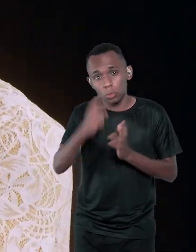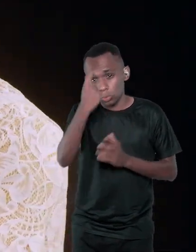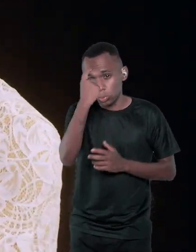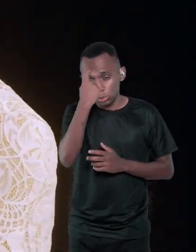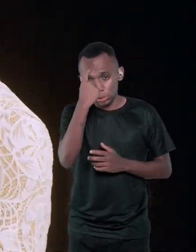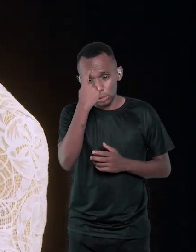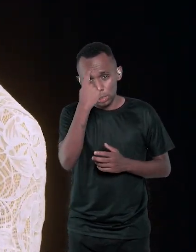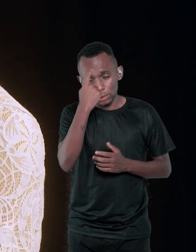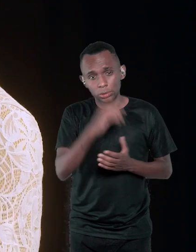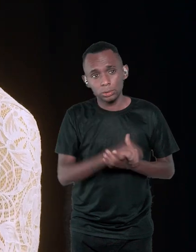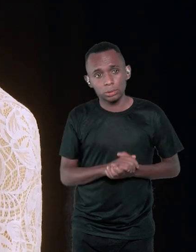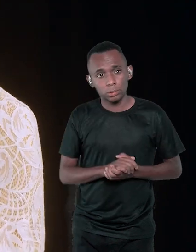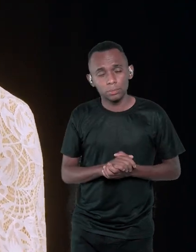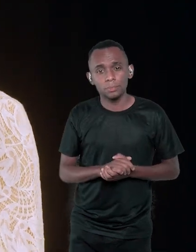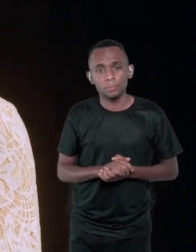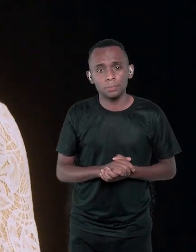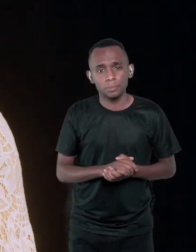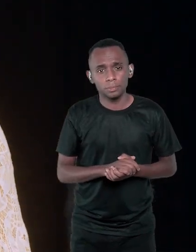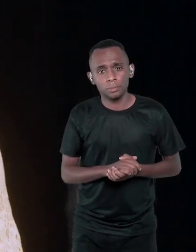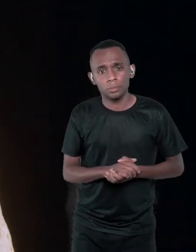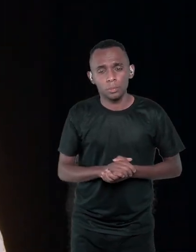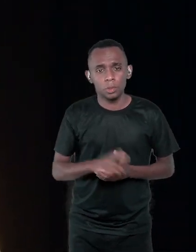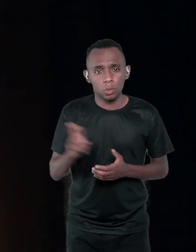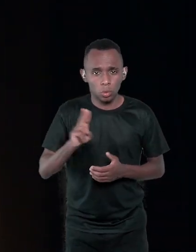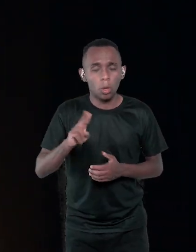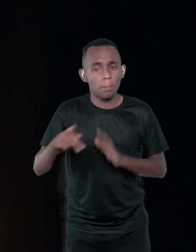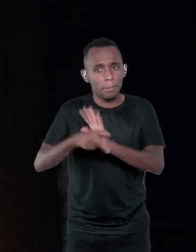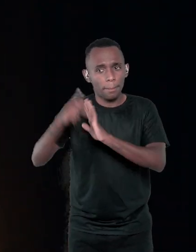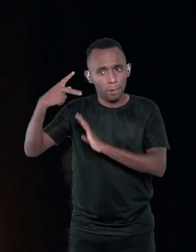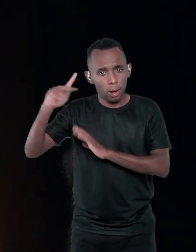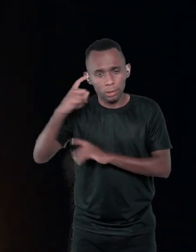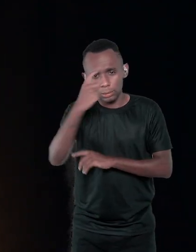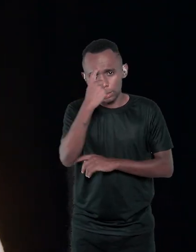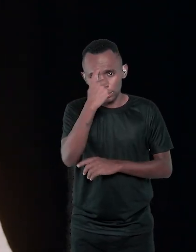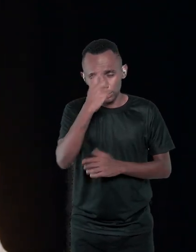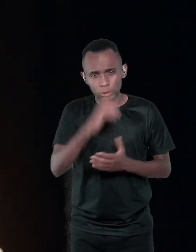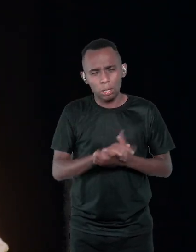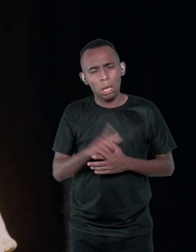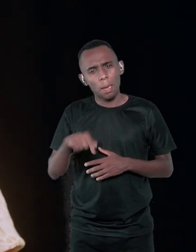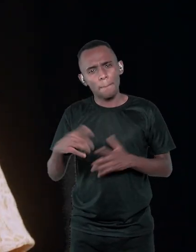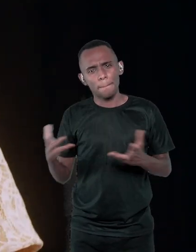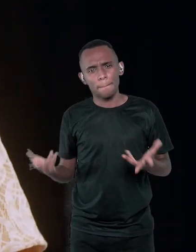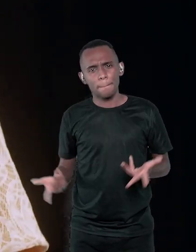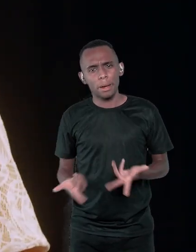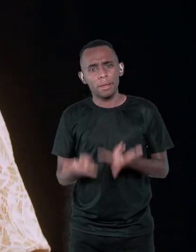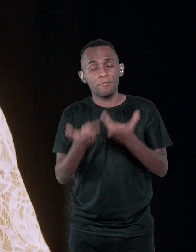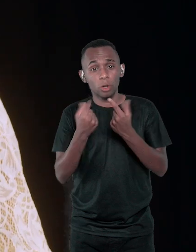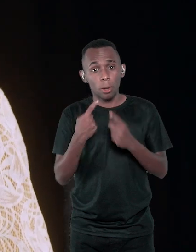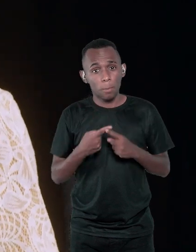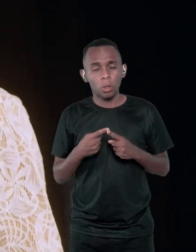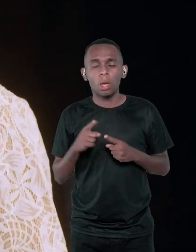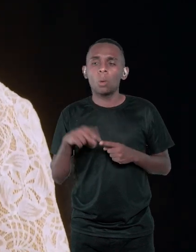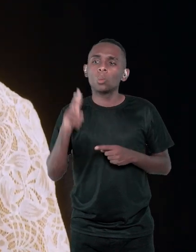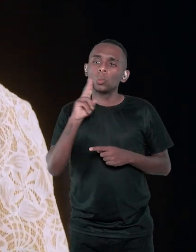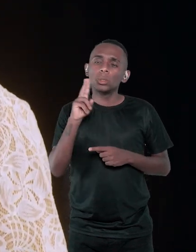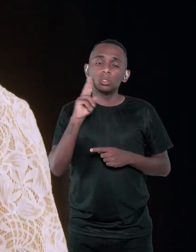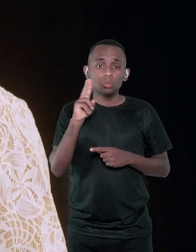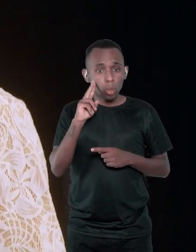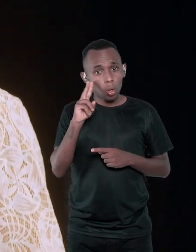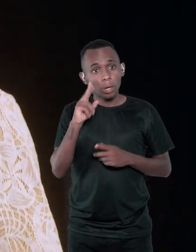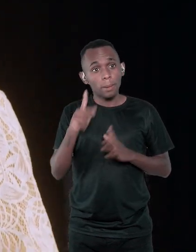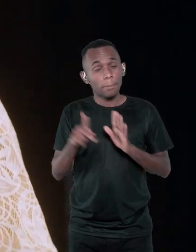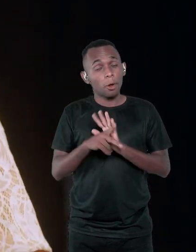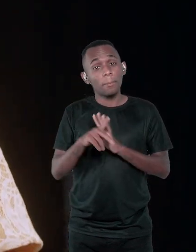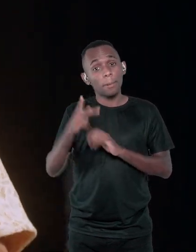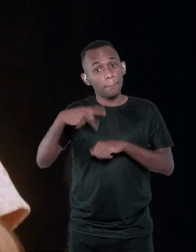O autor é Dipti Kapoor. E é maravilhoso, e é uma história que se passa